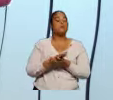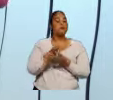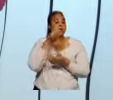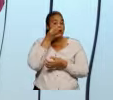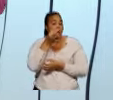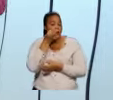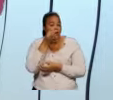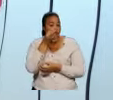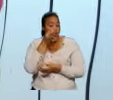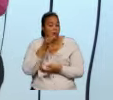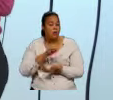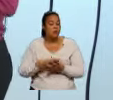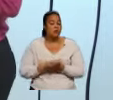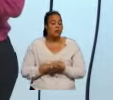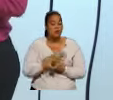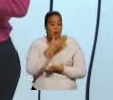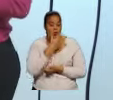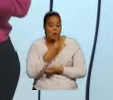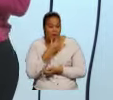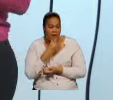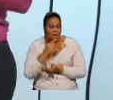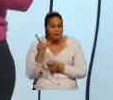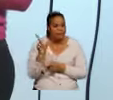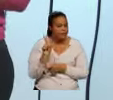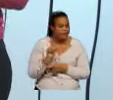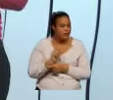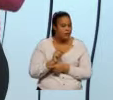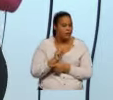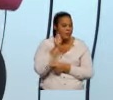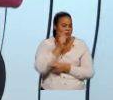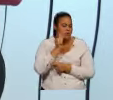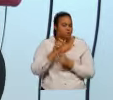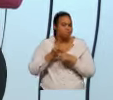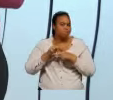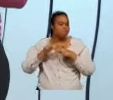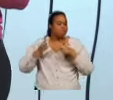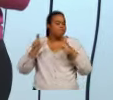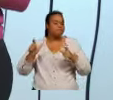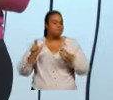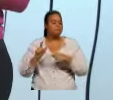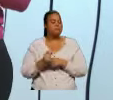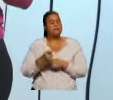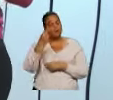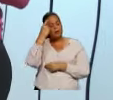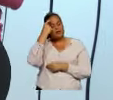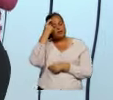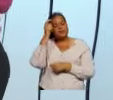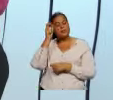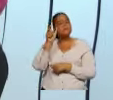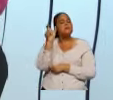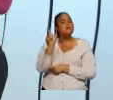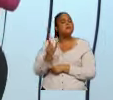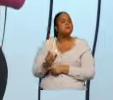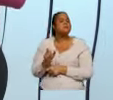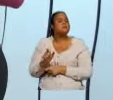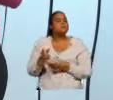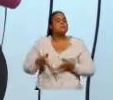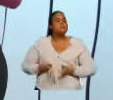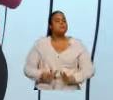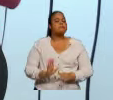dica aí para vocês homens né então significa que a pessoa que nasce no brasil em